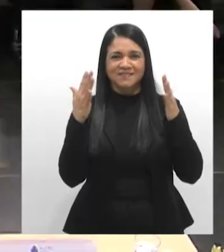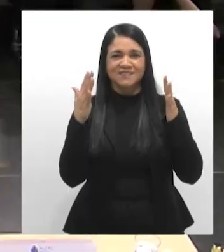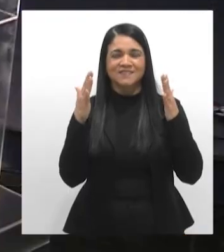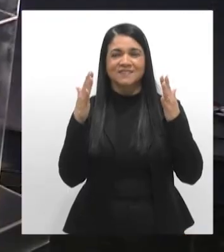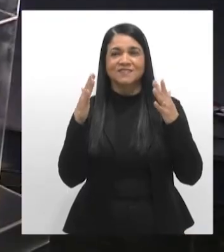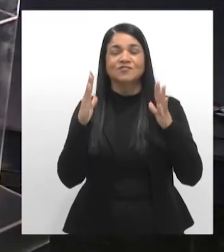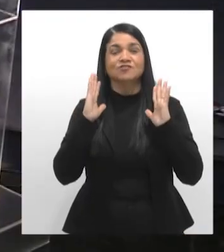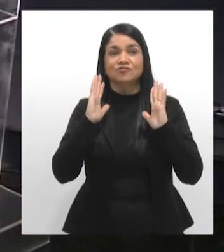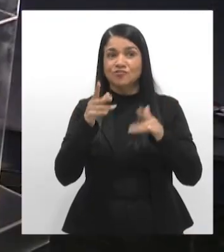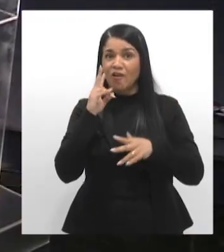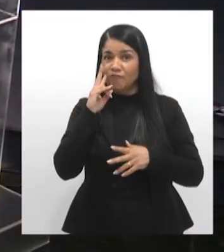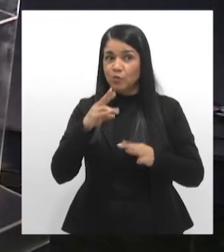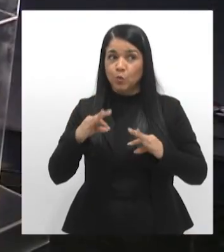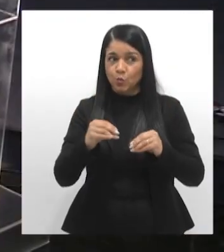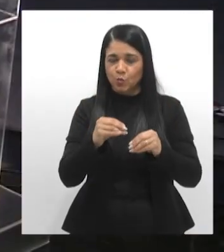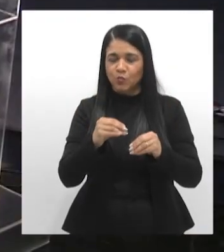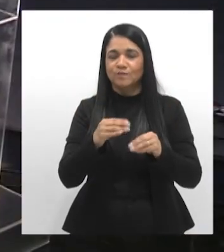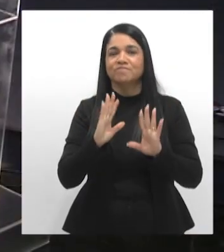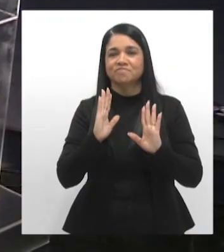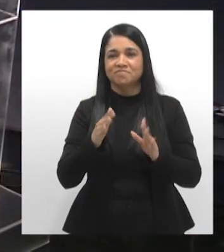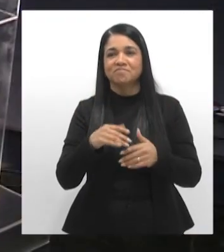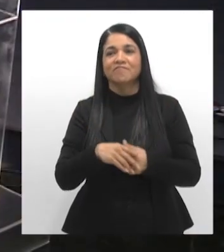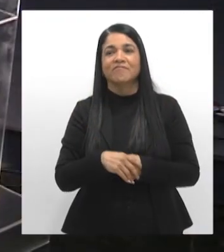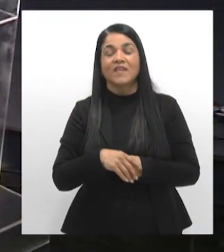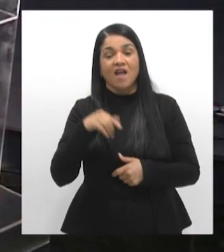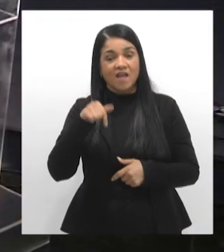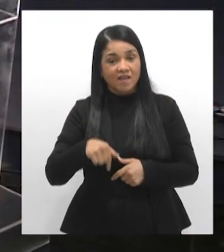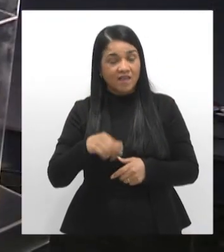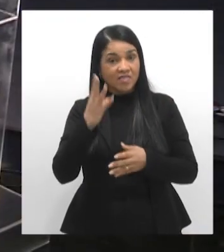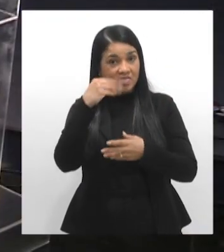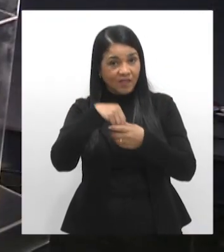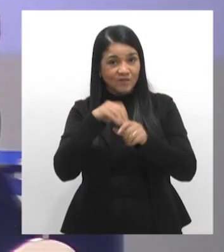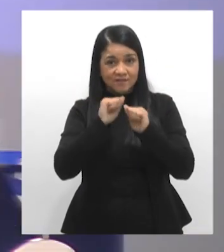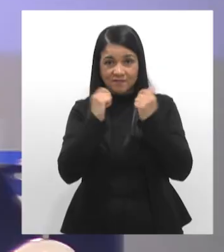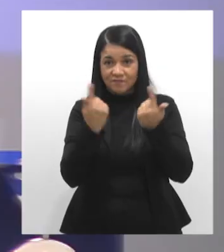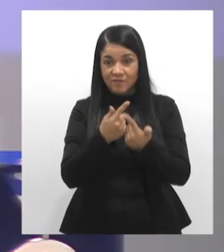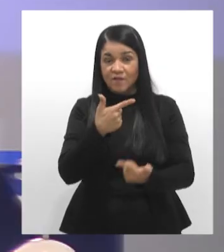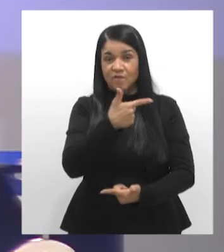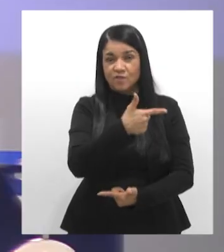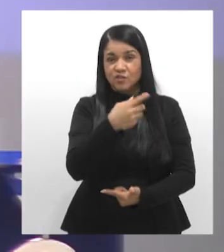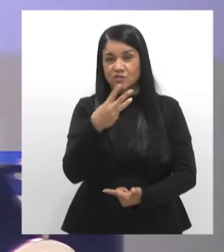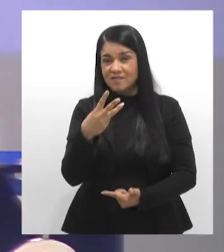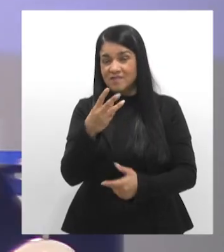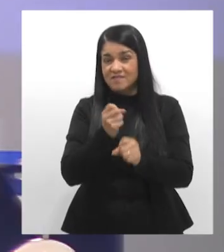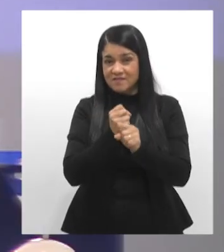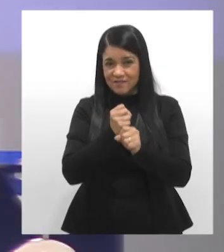Só aqui dentro já são 23 anos, quase.